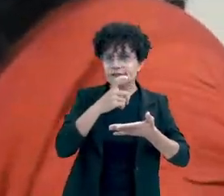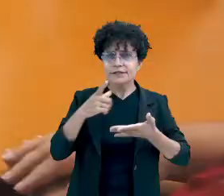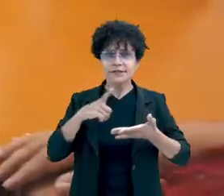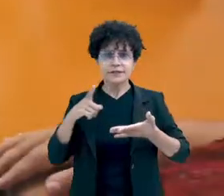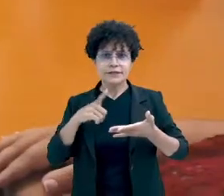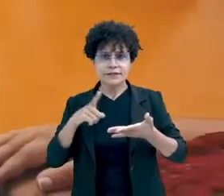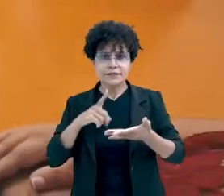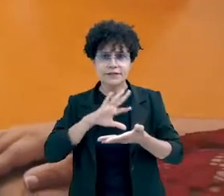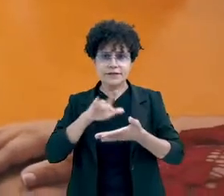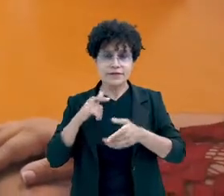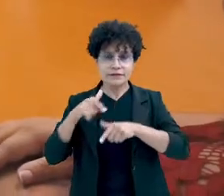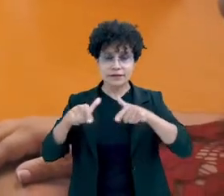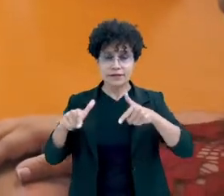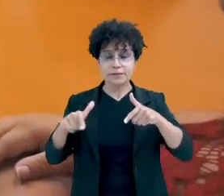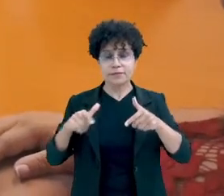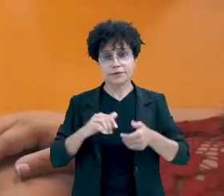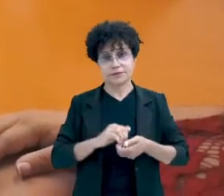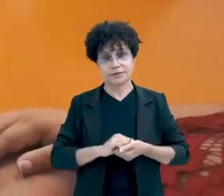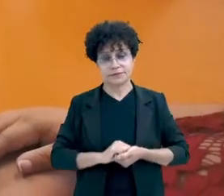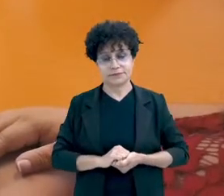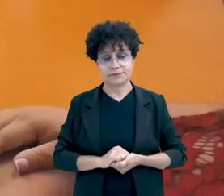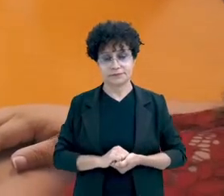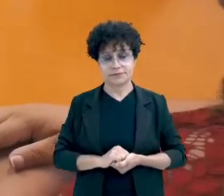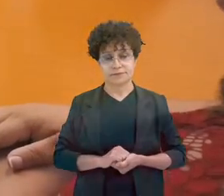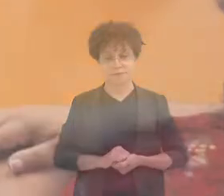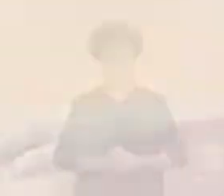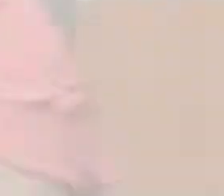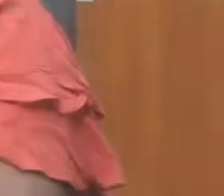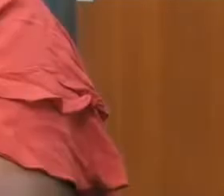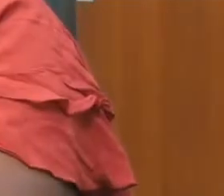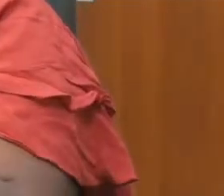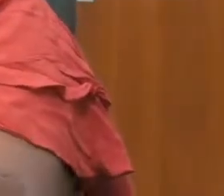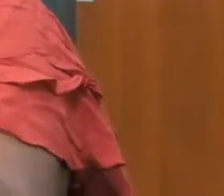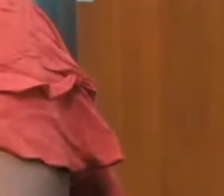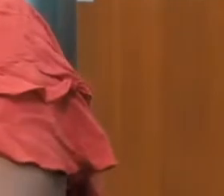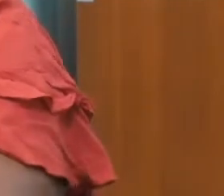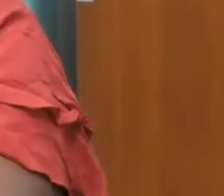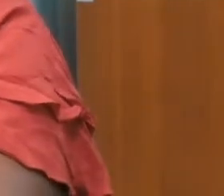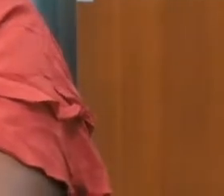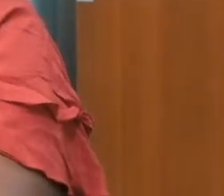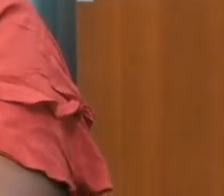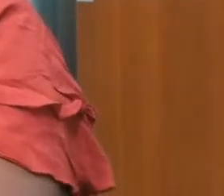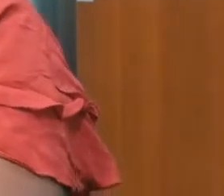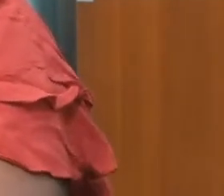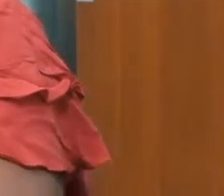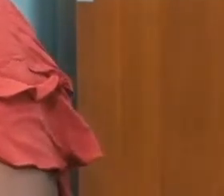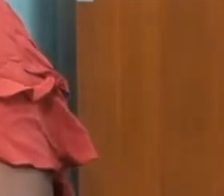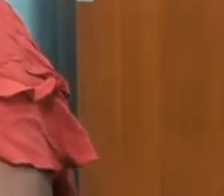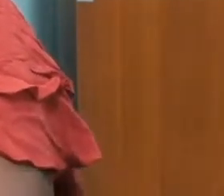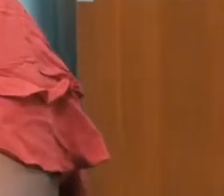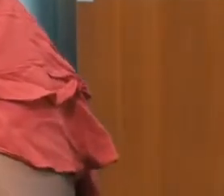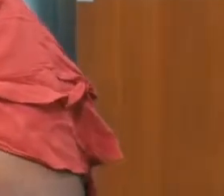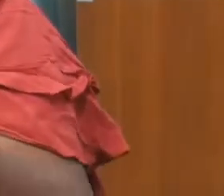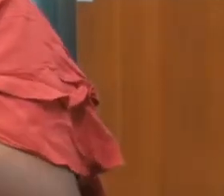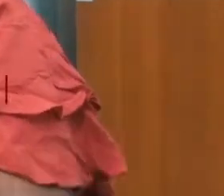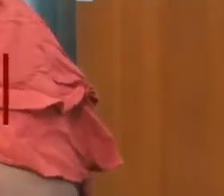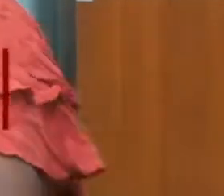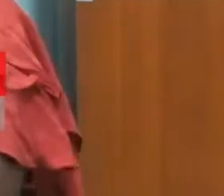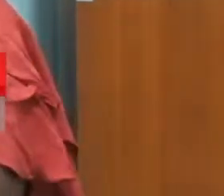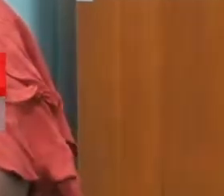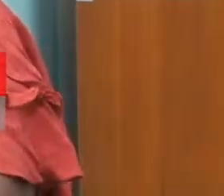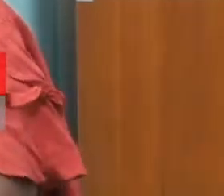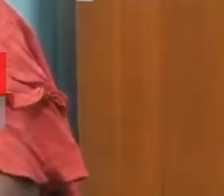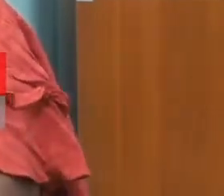dia para ter acesso aos muitos serviços. Quando eu vim a primeira vez aqui no Ministério Público, eu, como